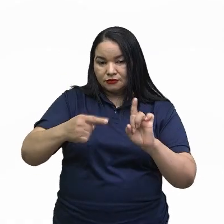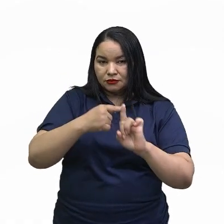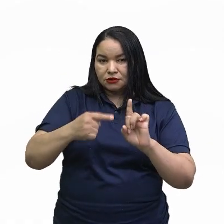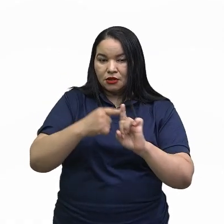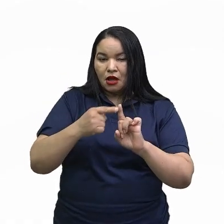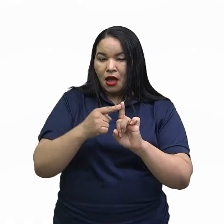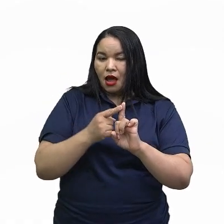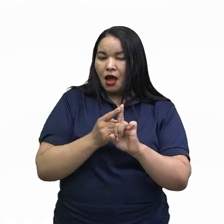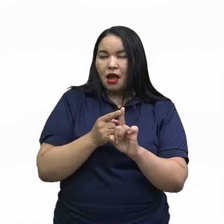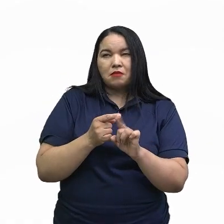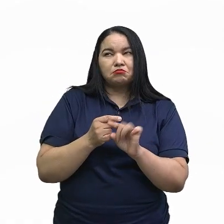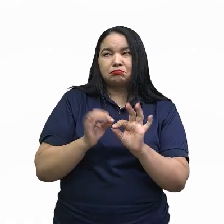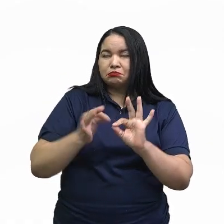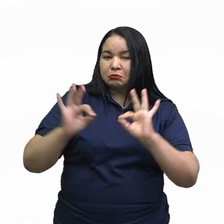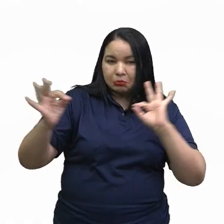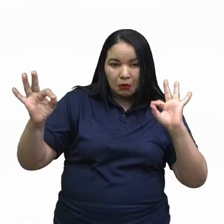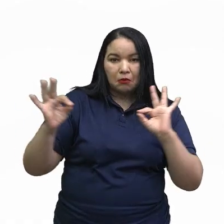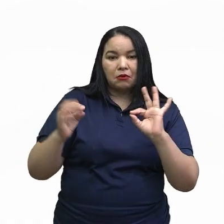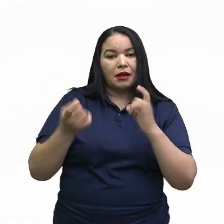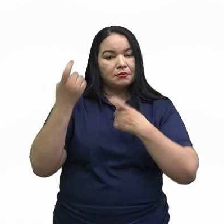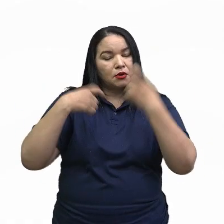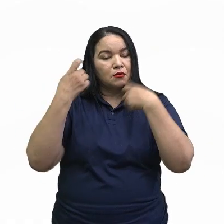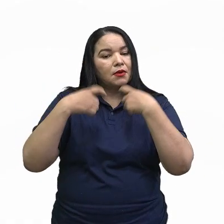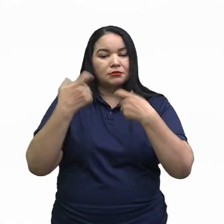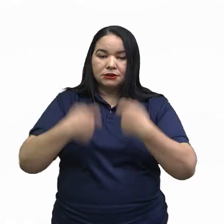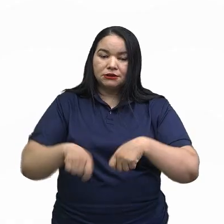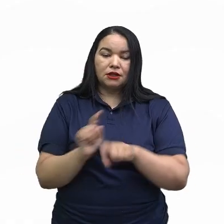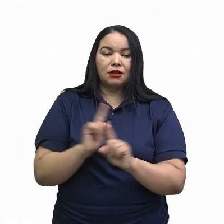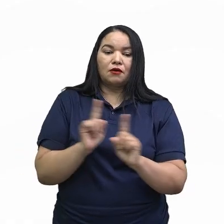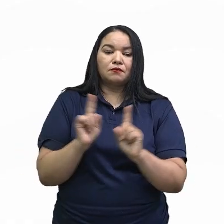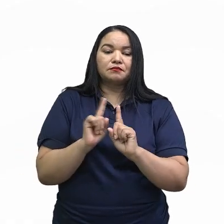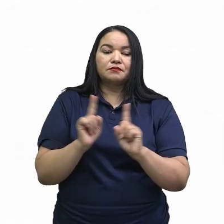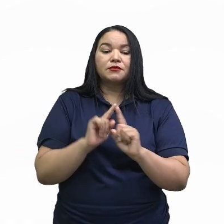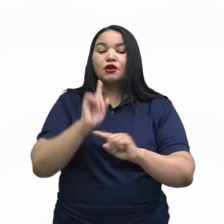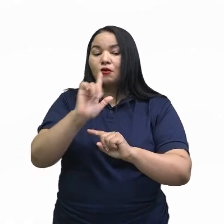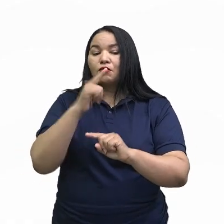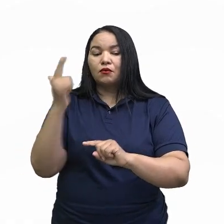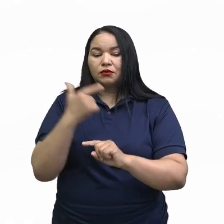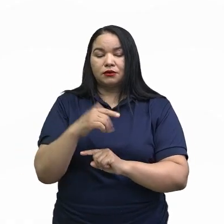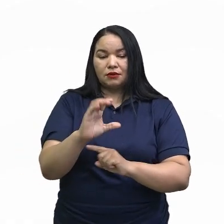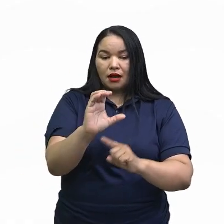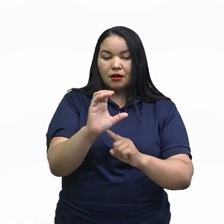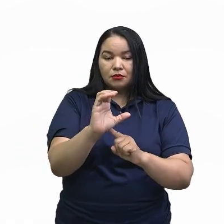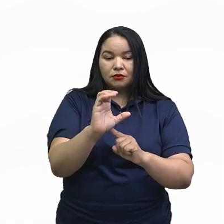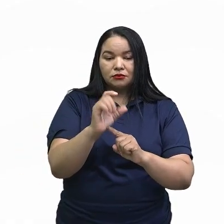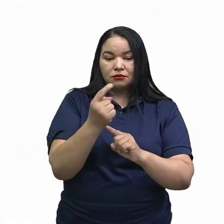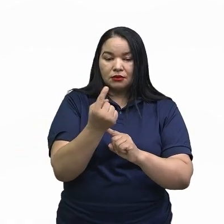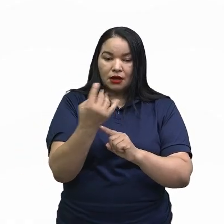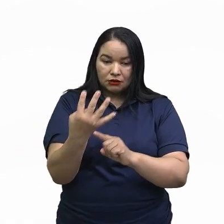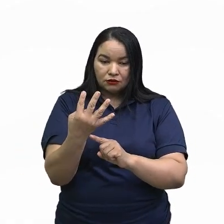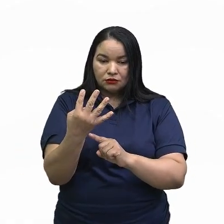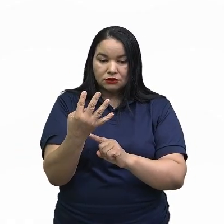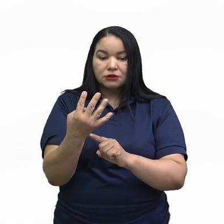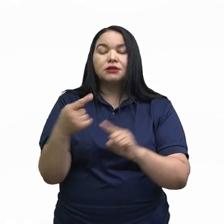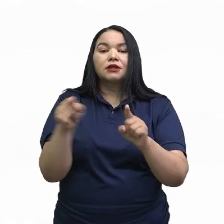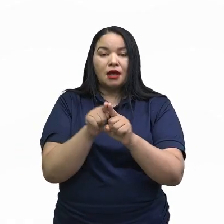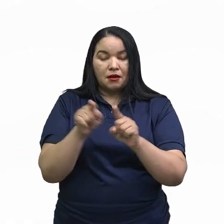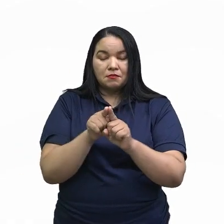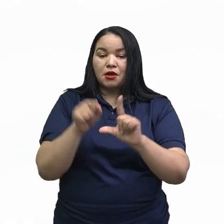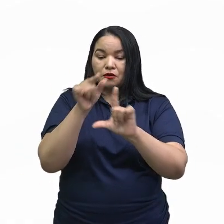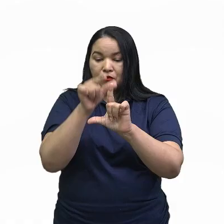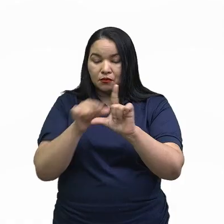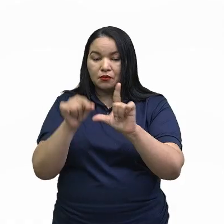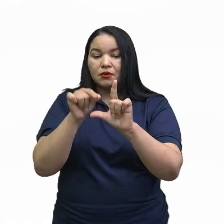preocupar, por exemplo, com o seu resíduo, né? Já no caso do carbono 14, que também é um elemento que sofre aí com as emissões